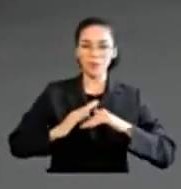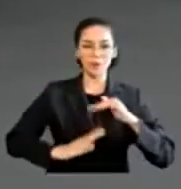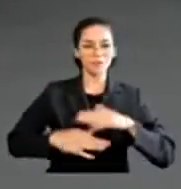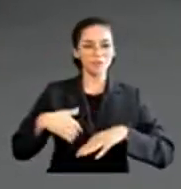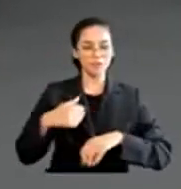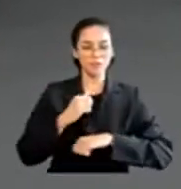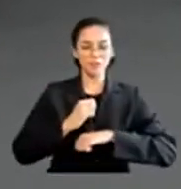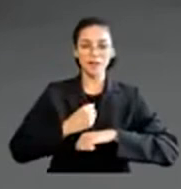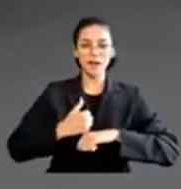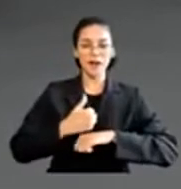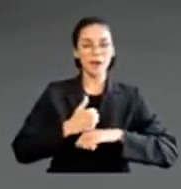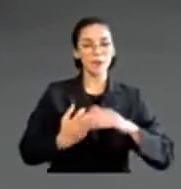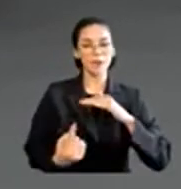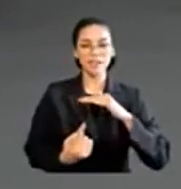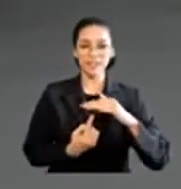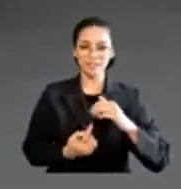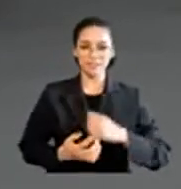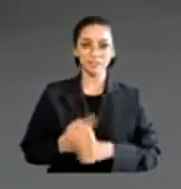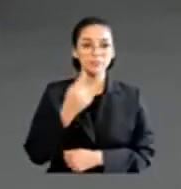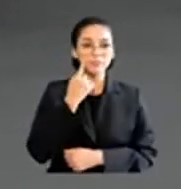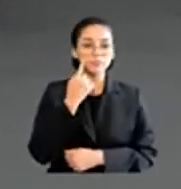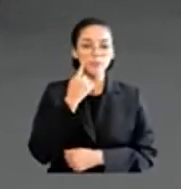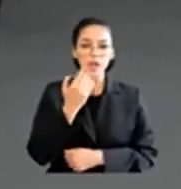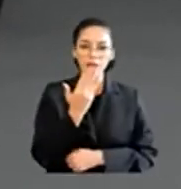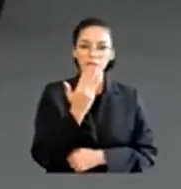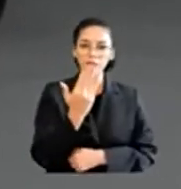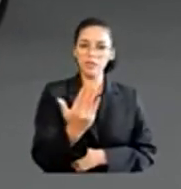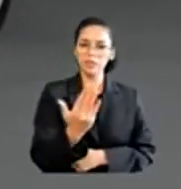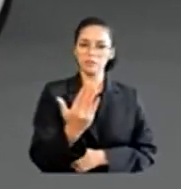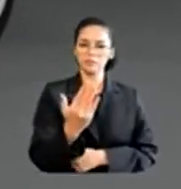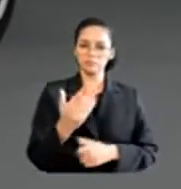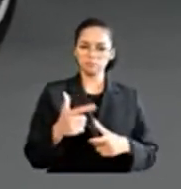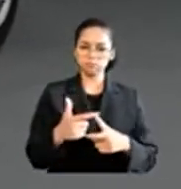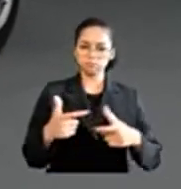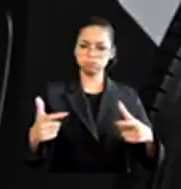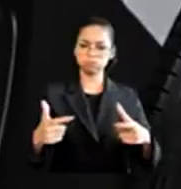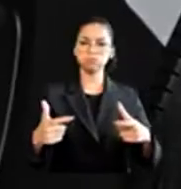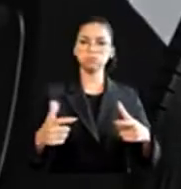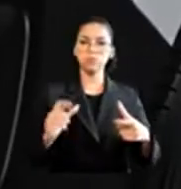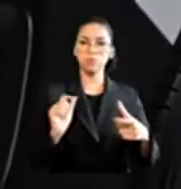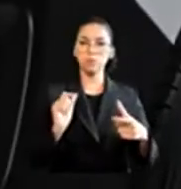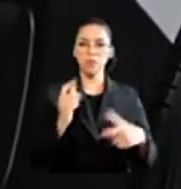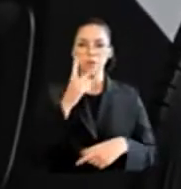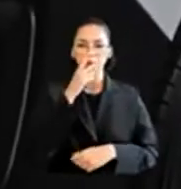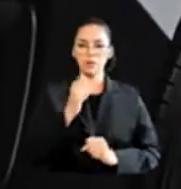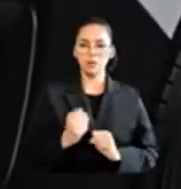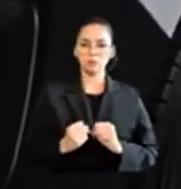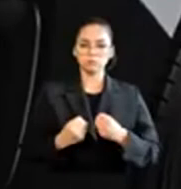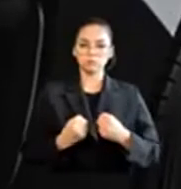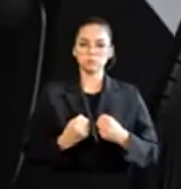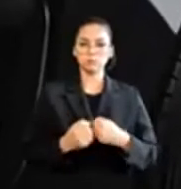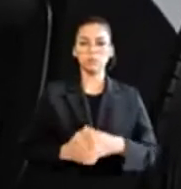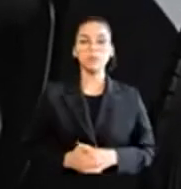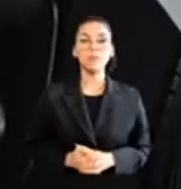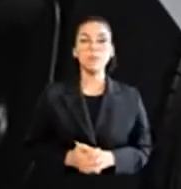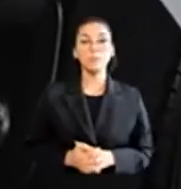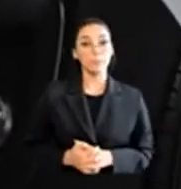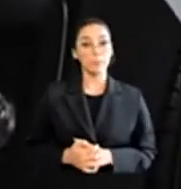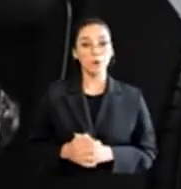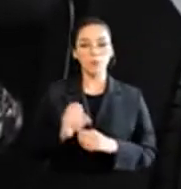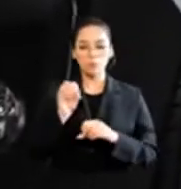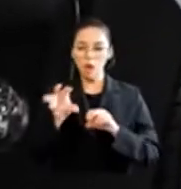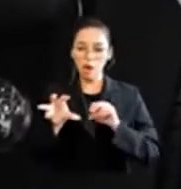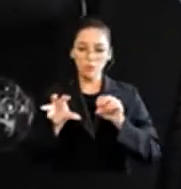é bastante imponente e traz robustez para o visual do novo Fiat Scudo. Os faróis têm um desenho bem